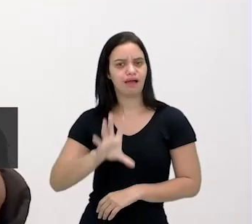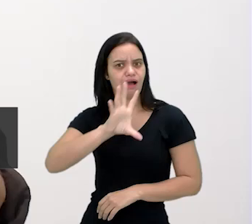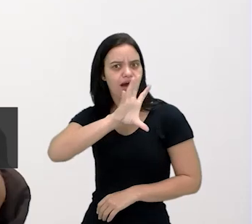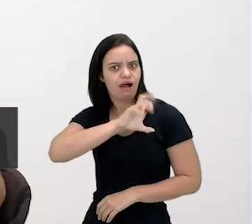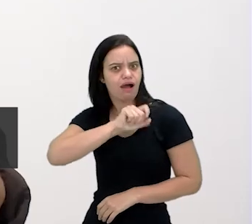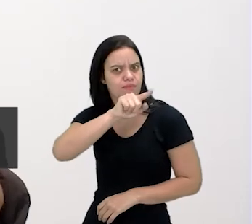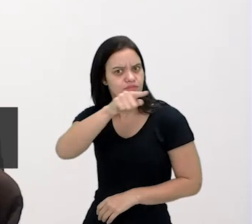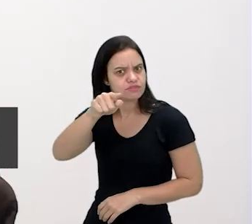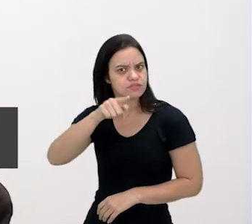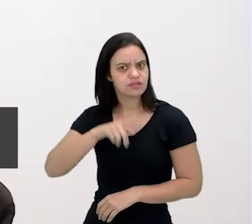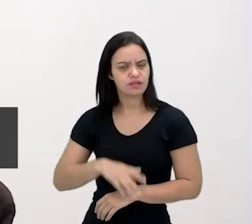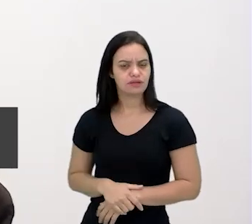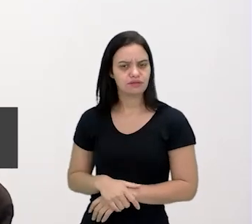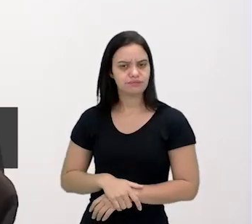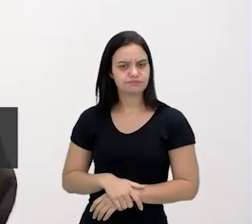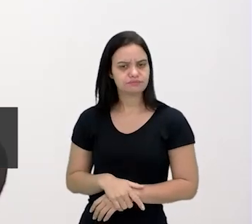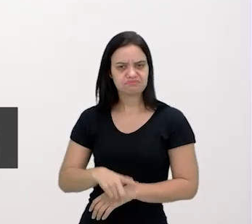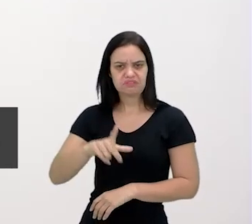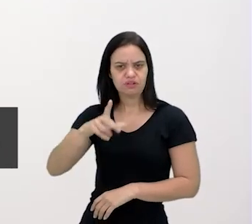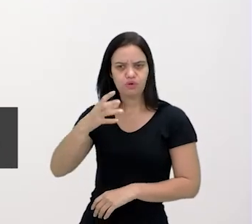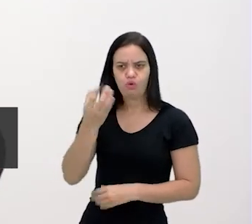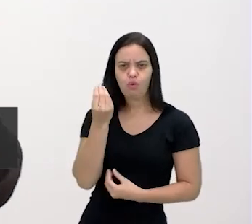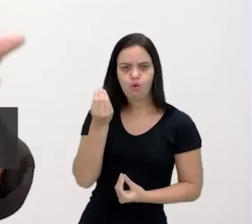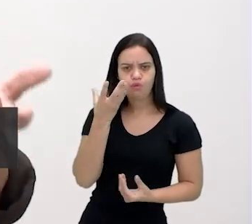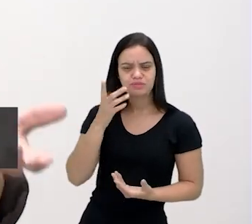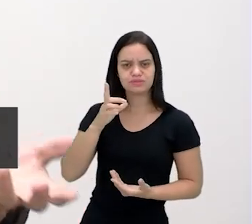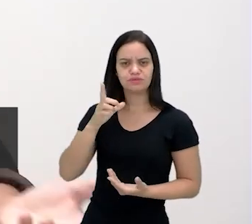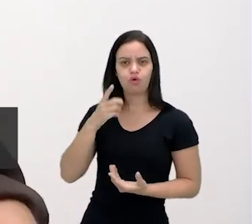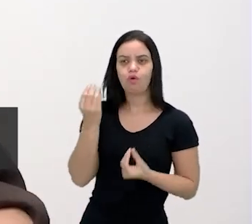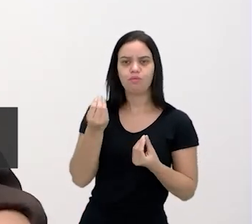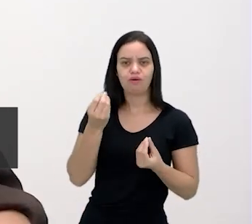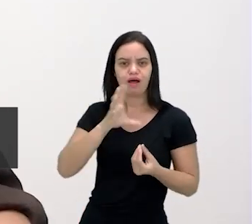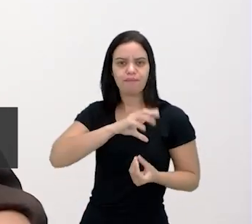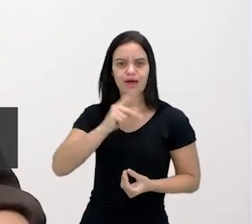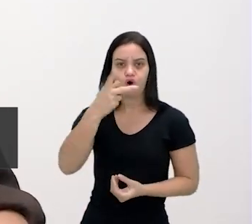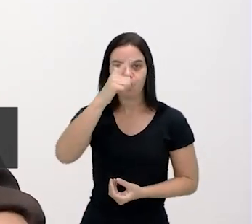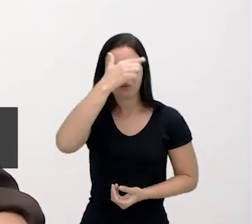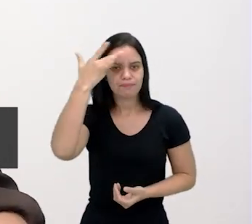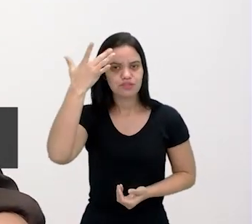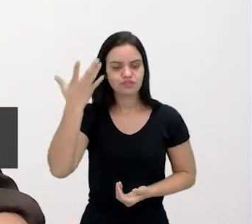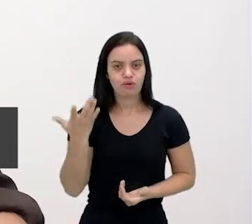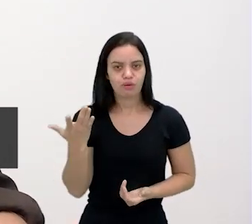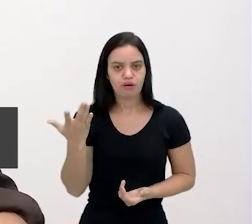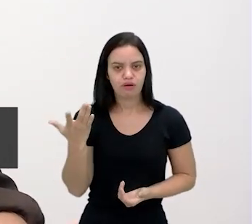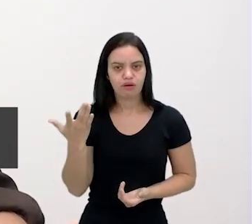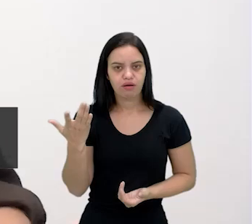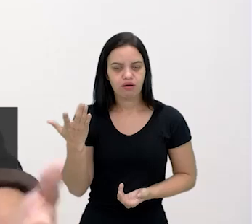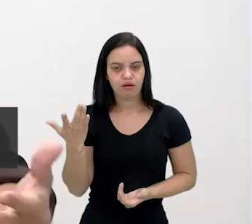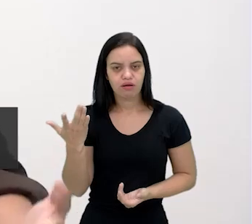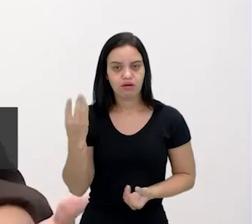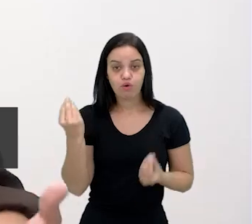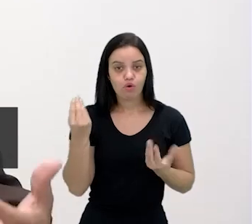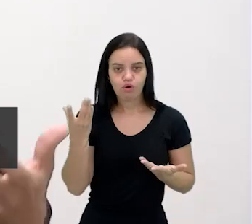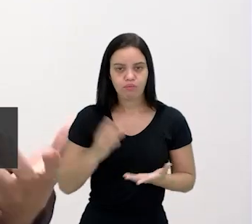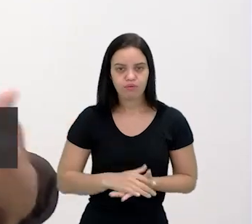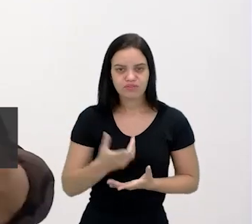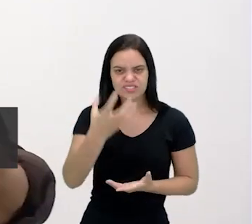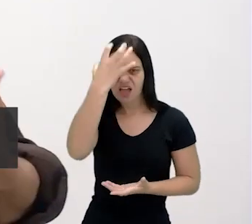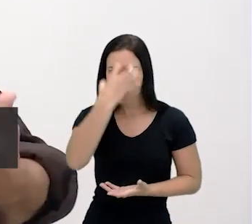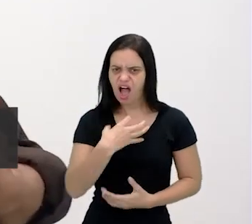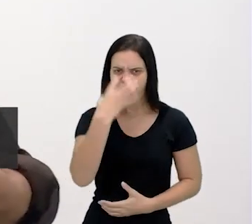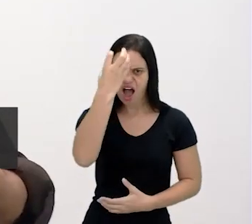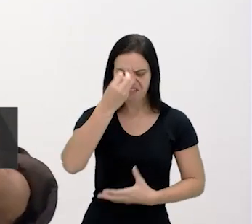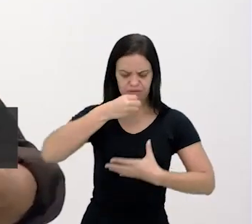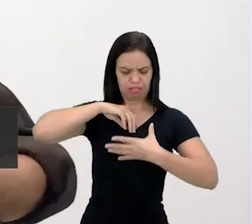ame. Se você não consegue se amar, como que você vai amar alguém? Já começa por aí. Você vive cheio de ódio dentro